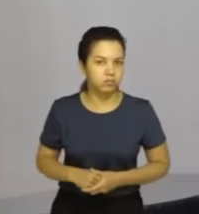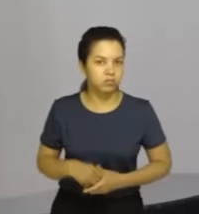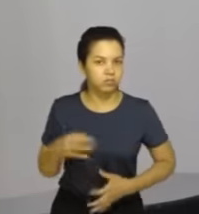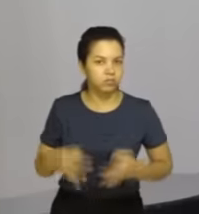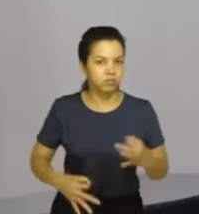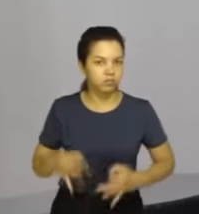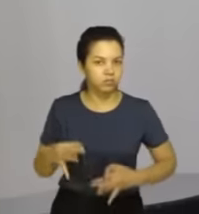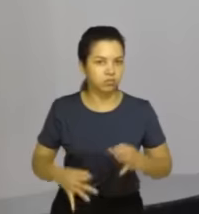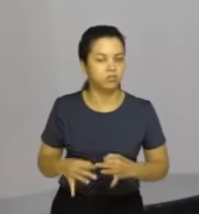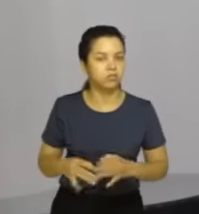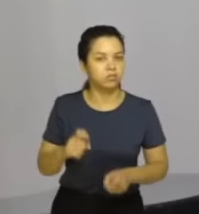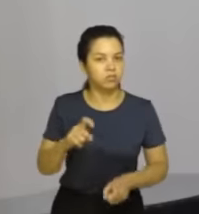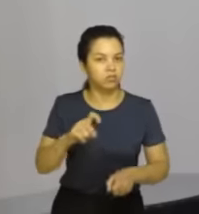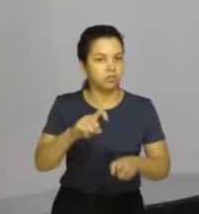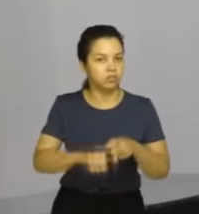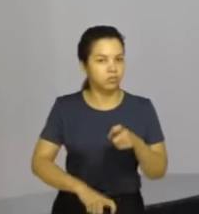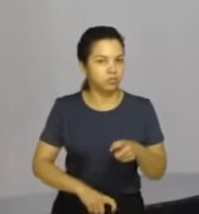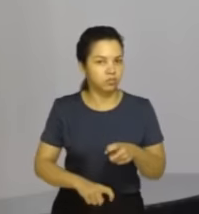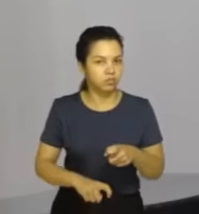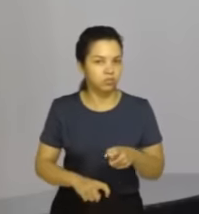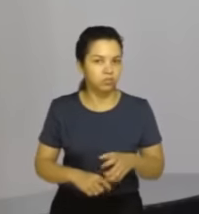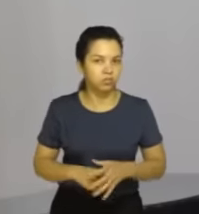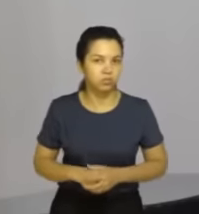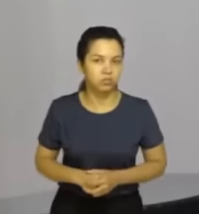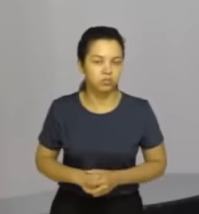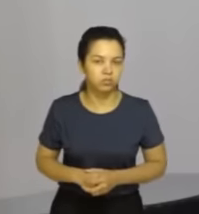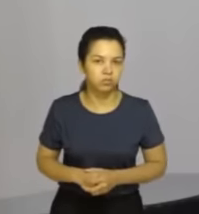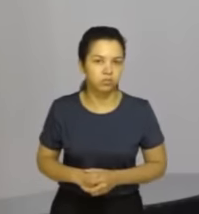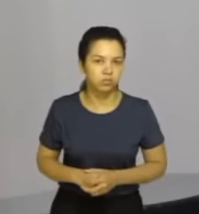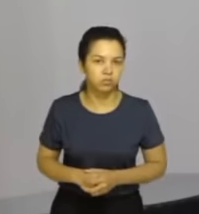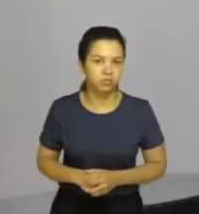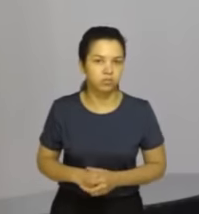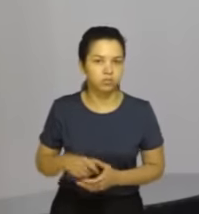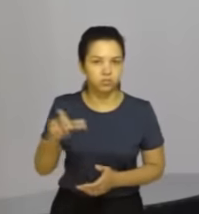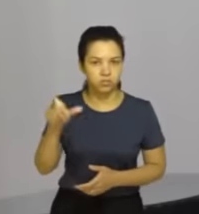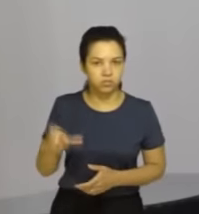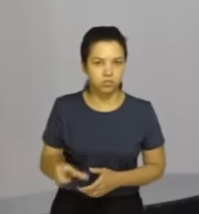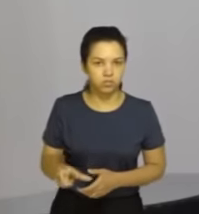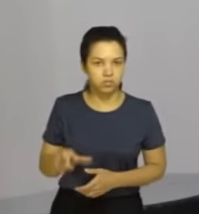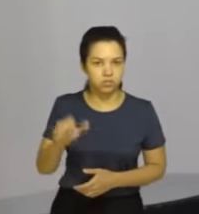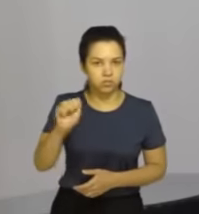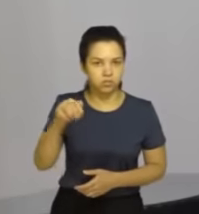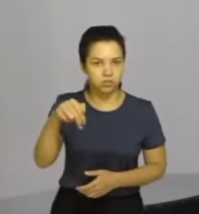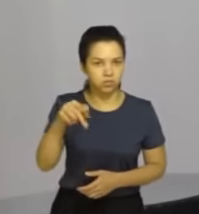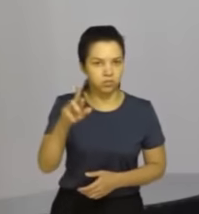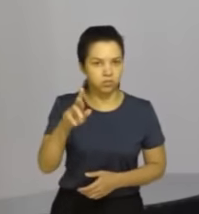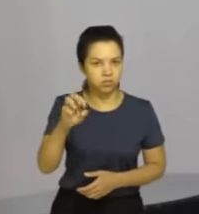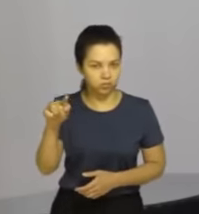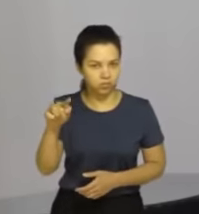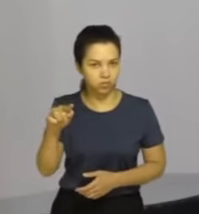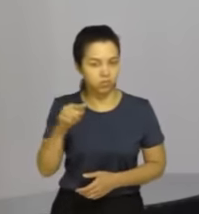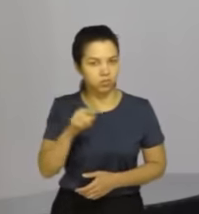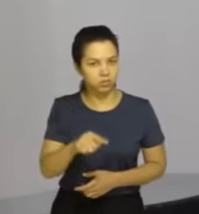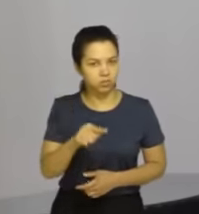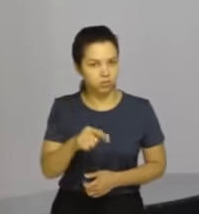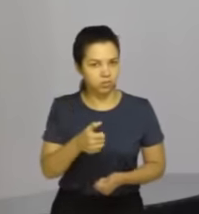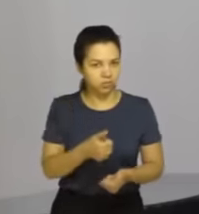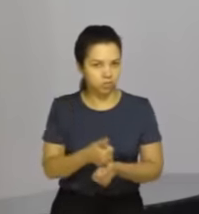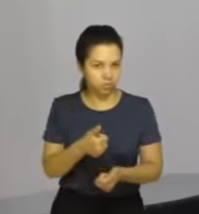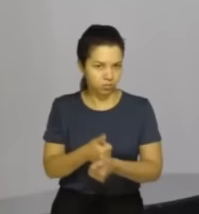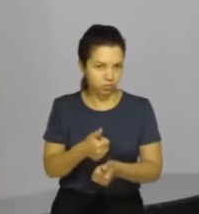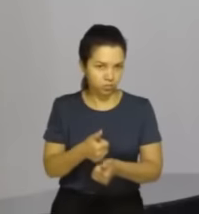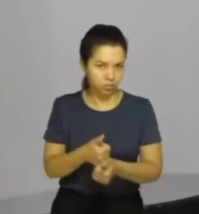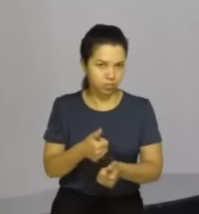por suposto estupro do empresário André de Camargo Aranha, que foi absolvido pelo tribunal em segunda